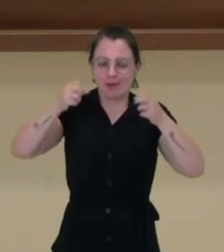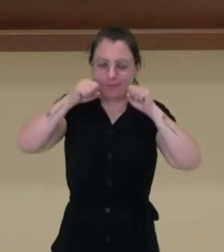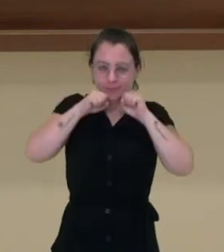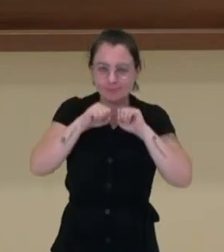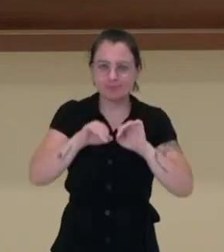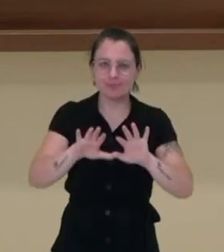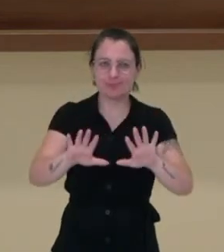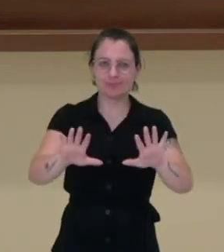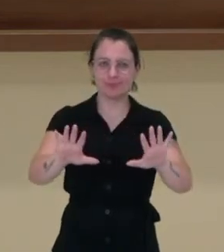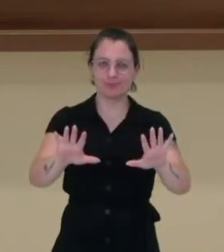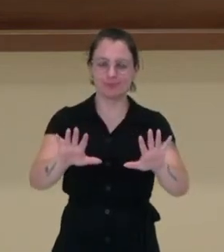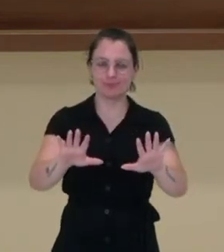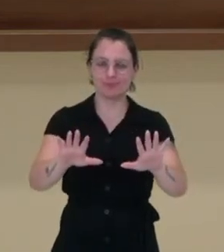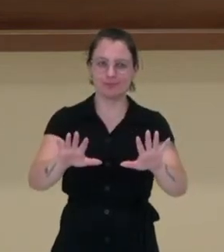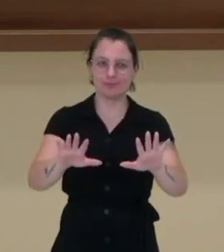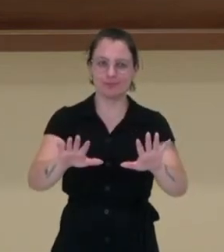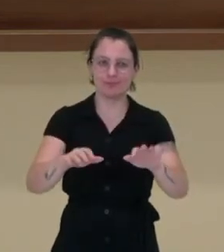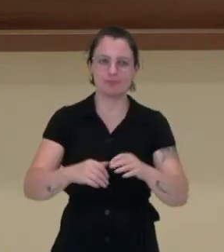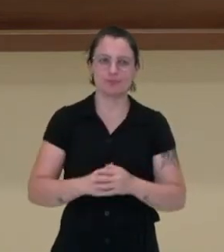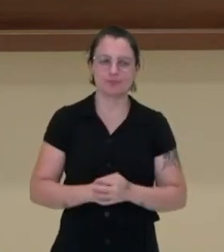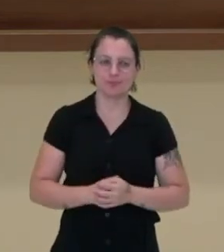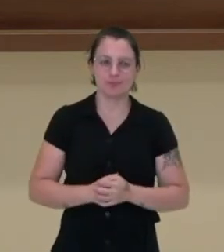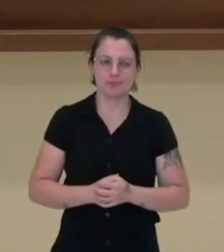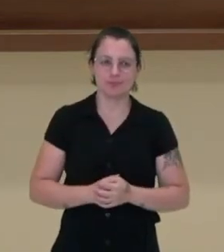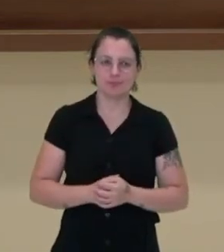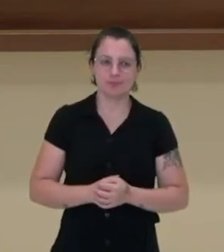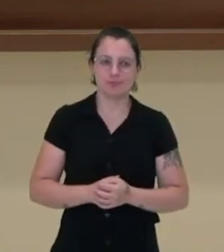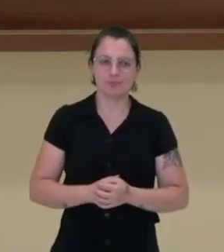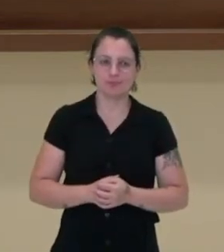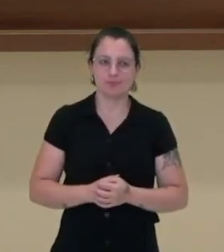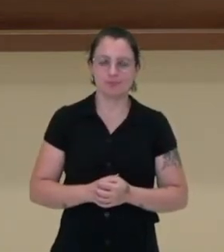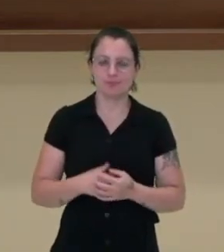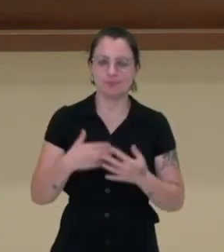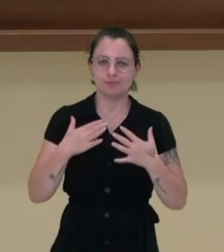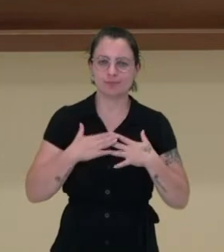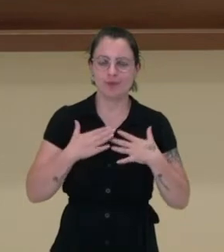expire, libere o dióxido de carbono pela boca.